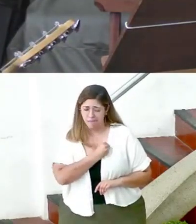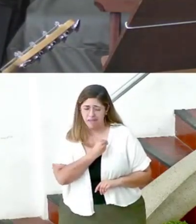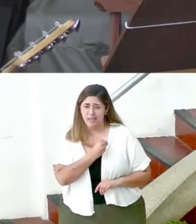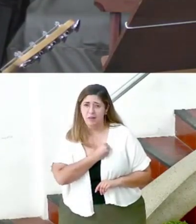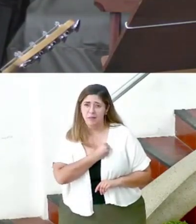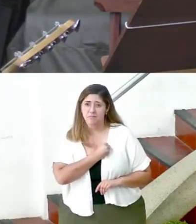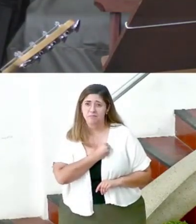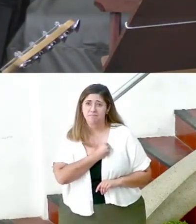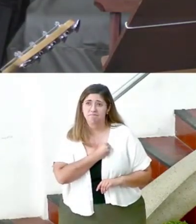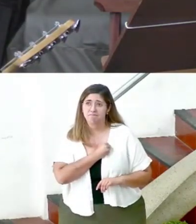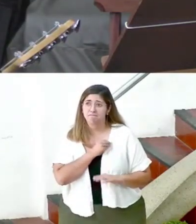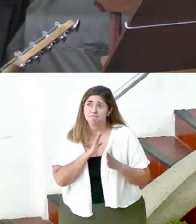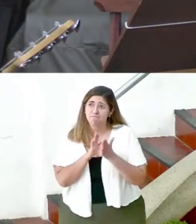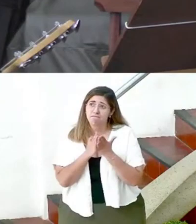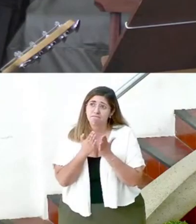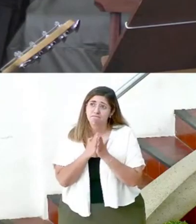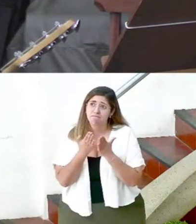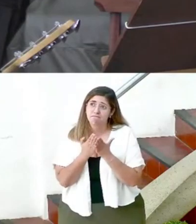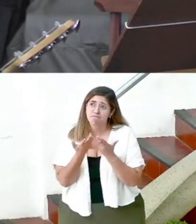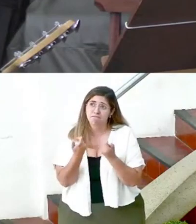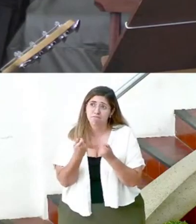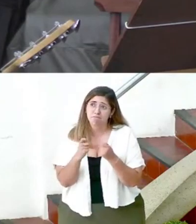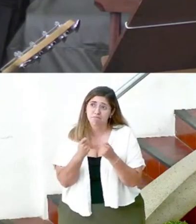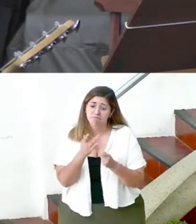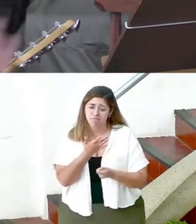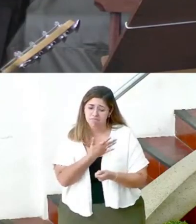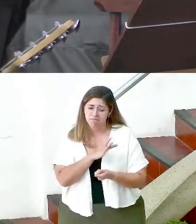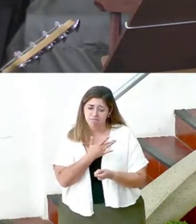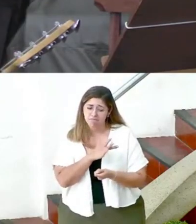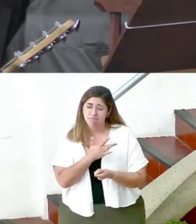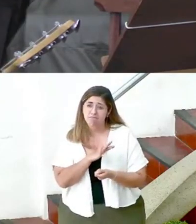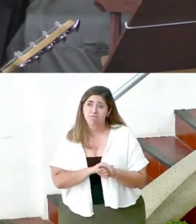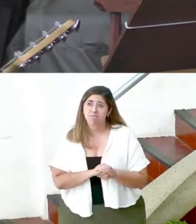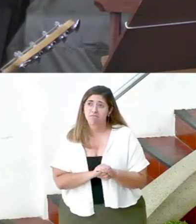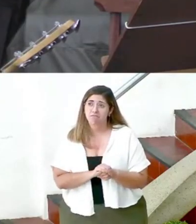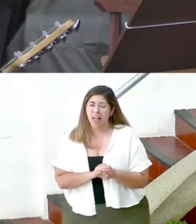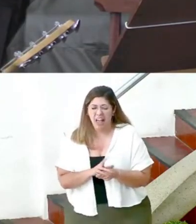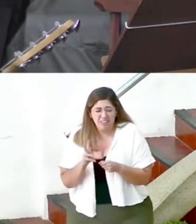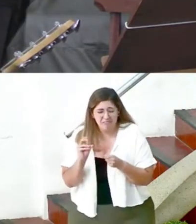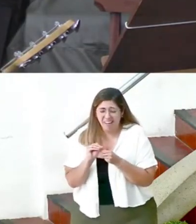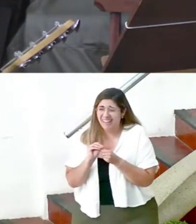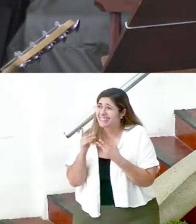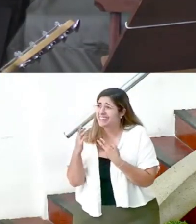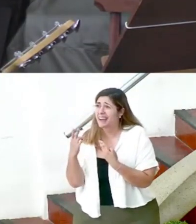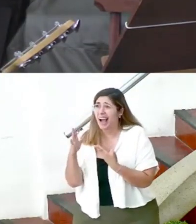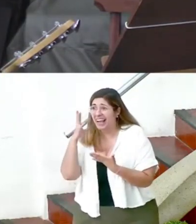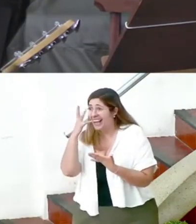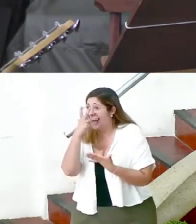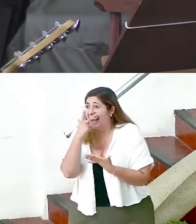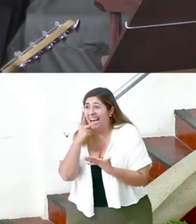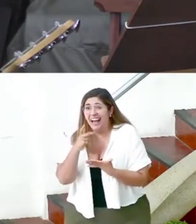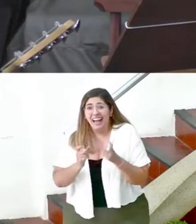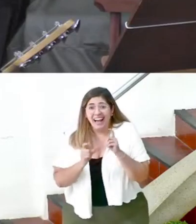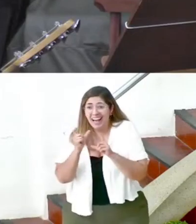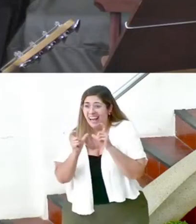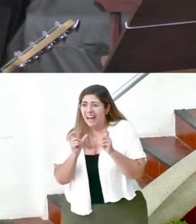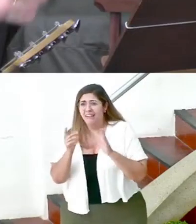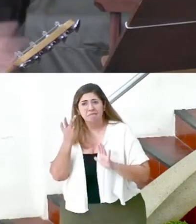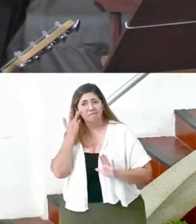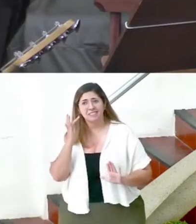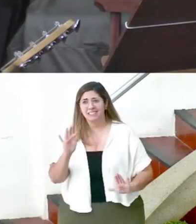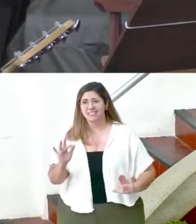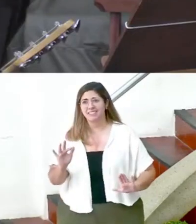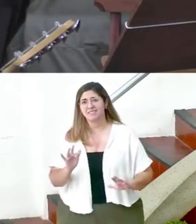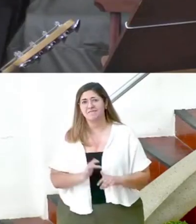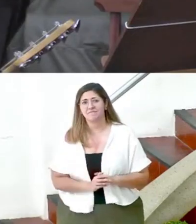pecador miserável. Não consigo fazer a oração dele. É tão bonita que eu não sei nem as palavras que ele fala.